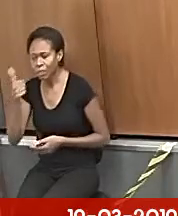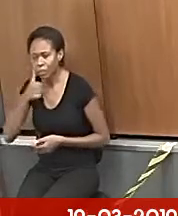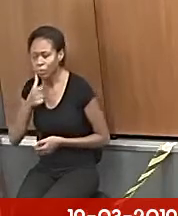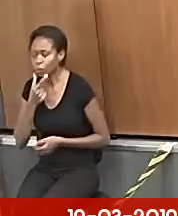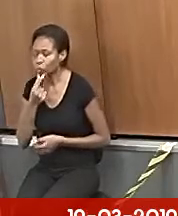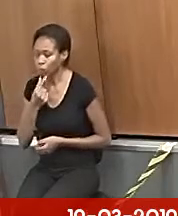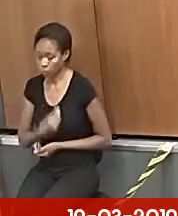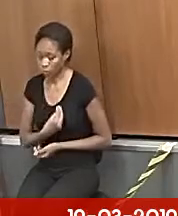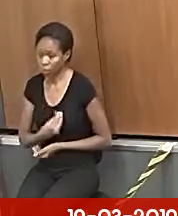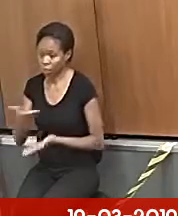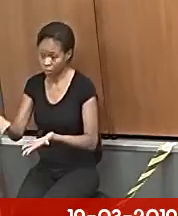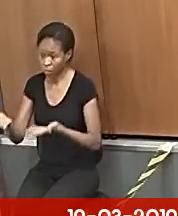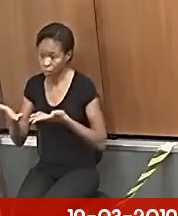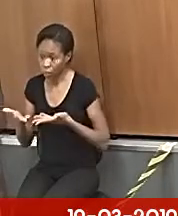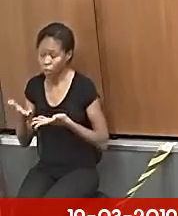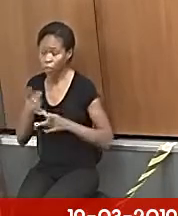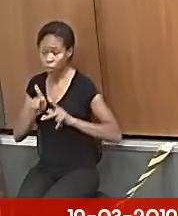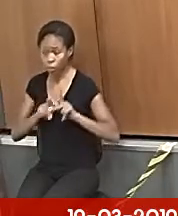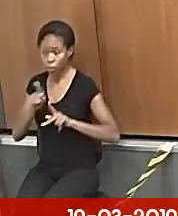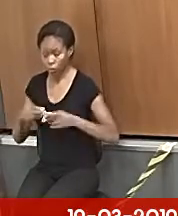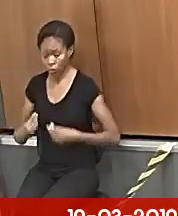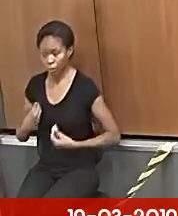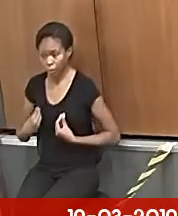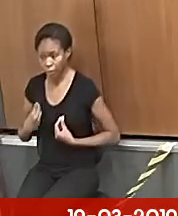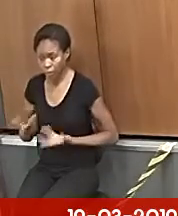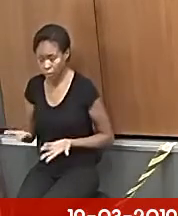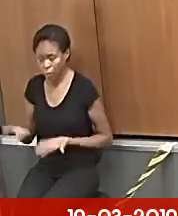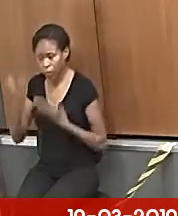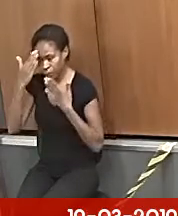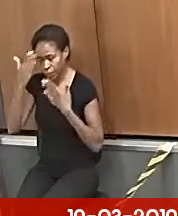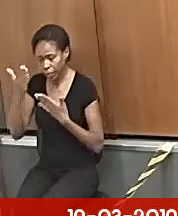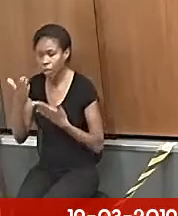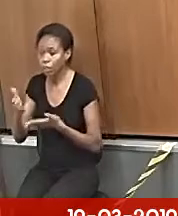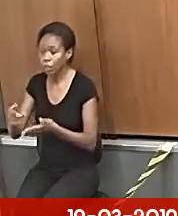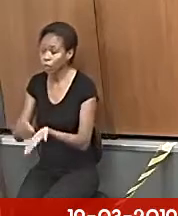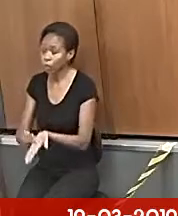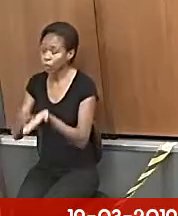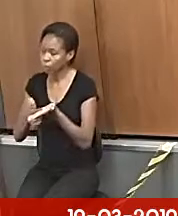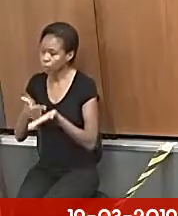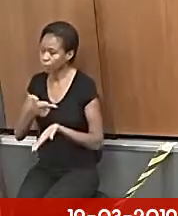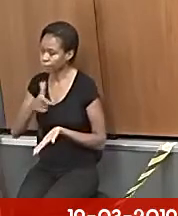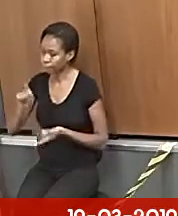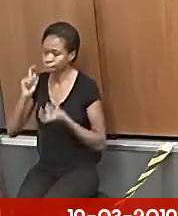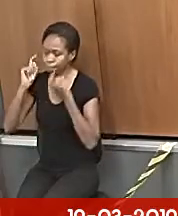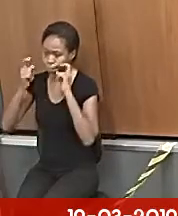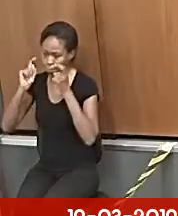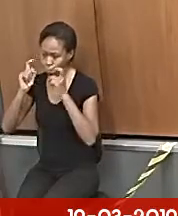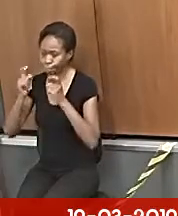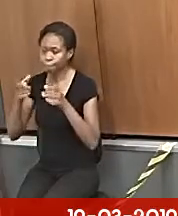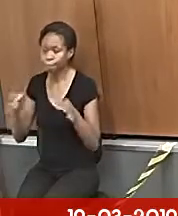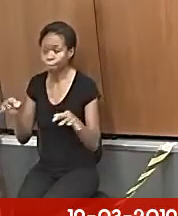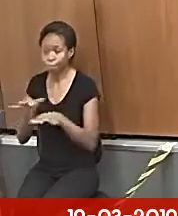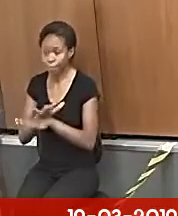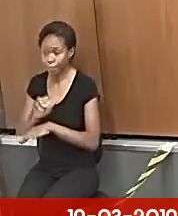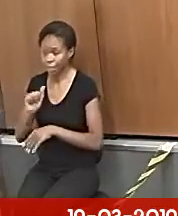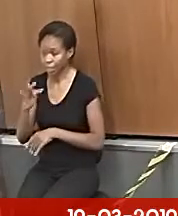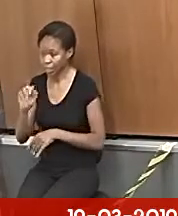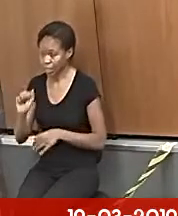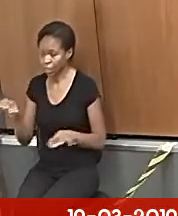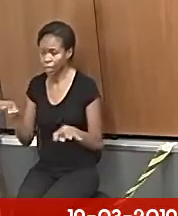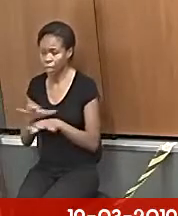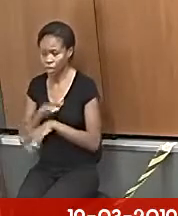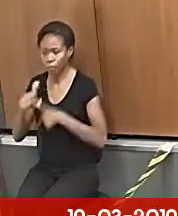e do público presente e convoca os membros para a próxima reunião ordinária determina lavar toda a atenção dos nossos